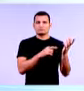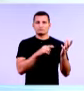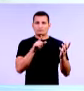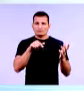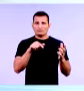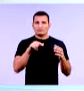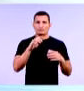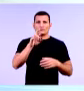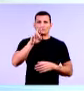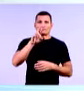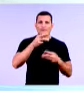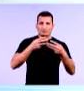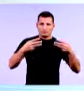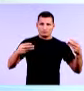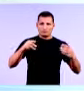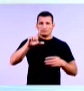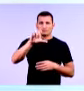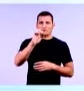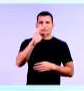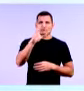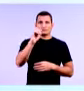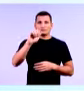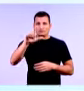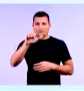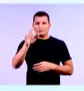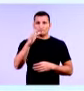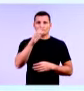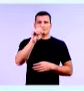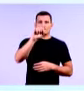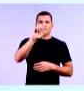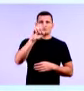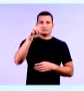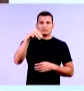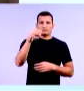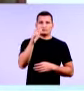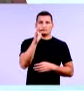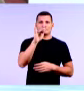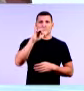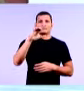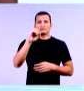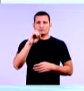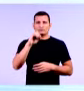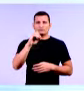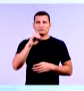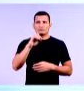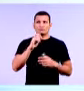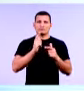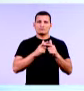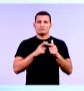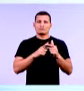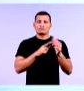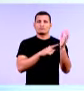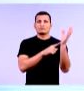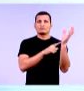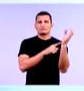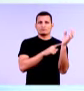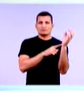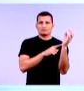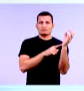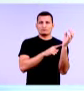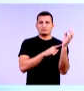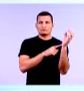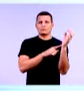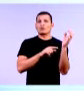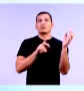local sem fio. Por quê? Primeiro, que sem fio pela questão do meio de transmissão que ela usa, né? Não